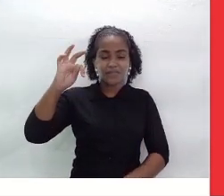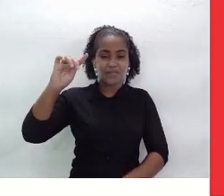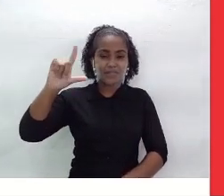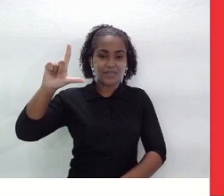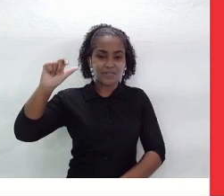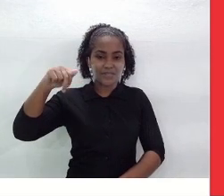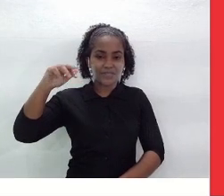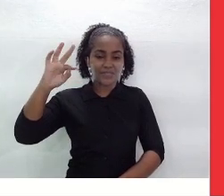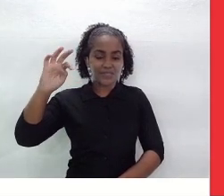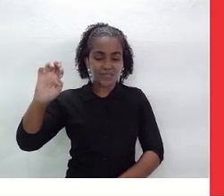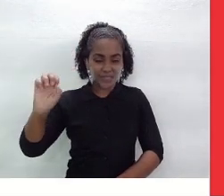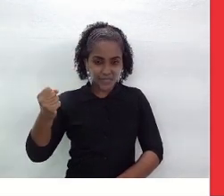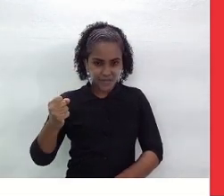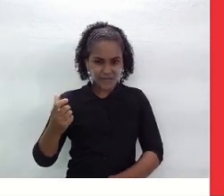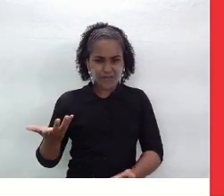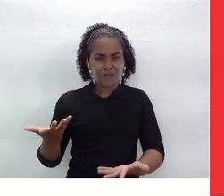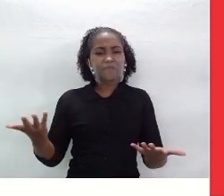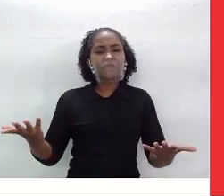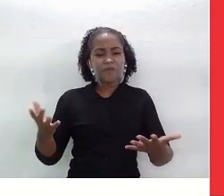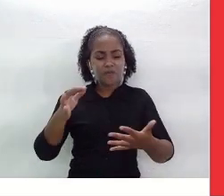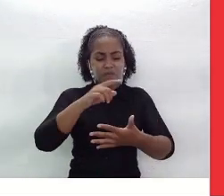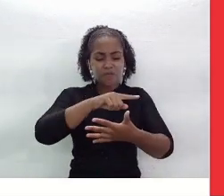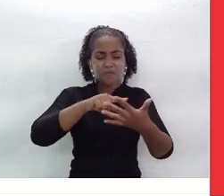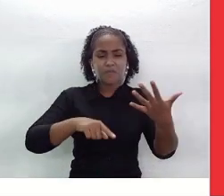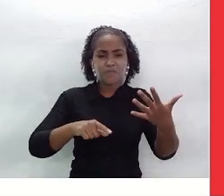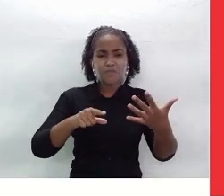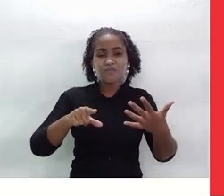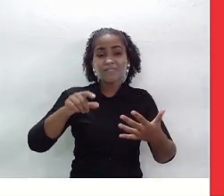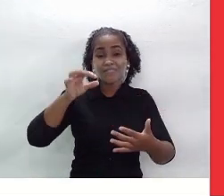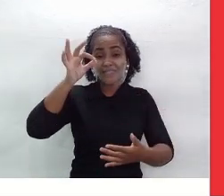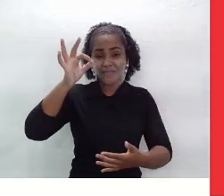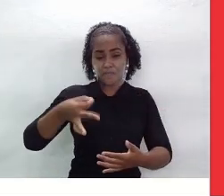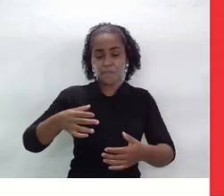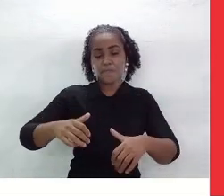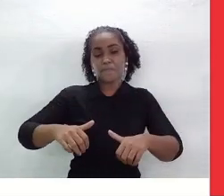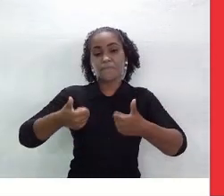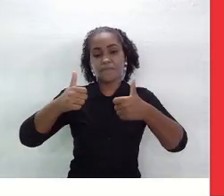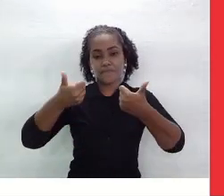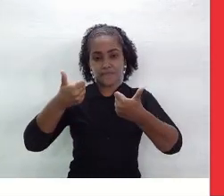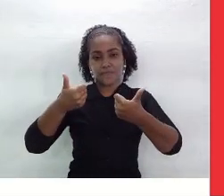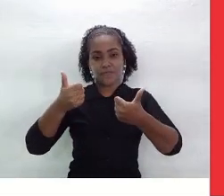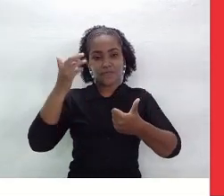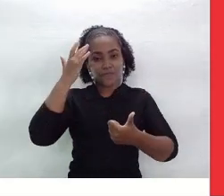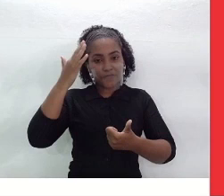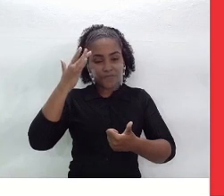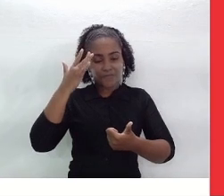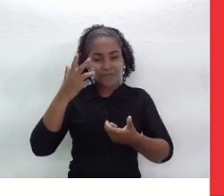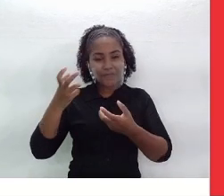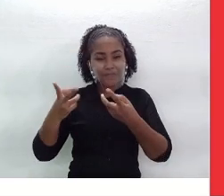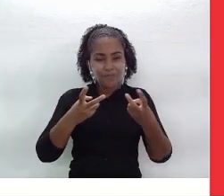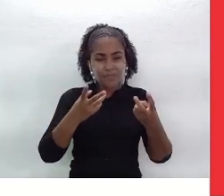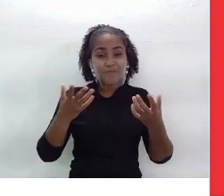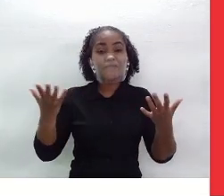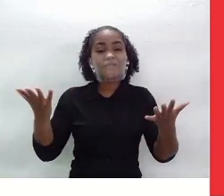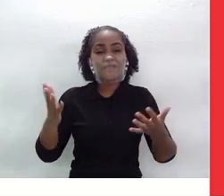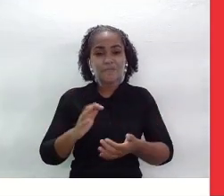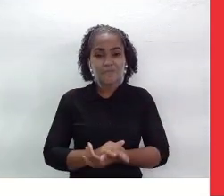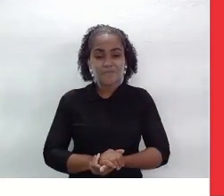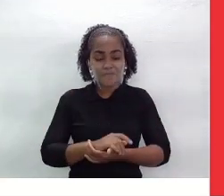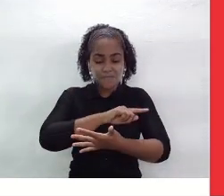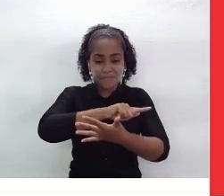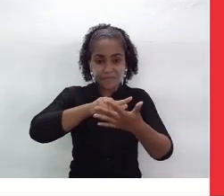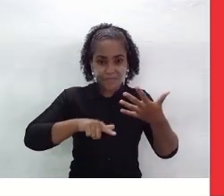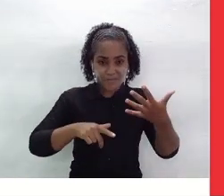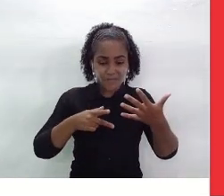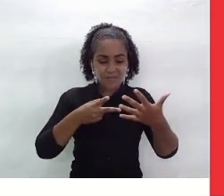a gente tem que assinalar a alternativa que melhor define a deriva continental. Observar aí as